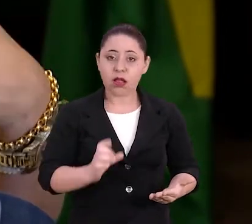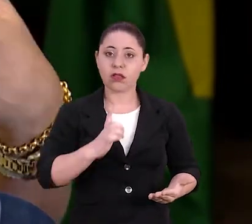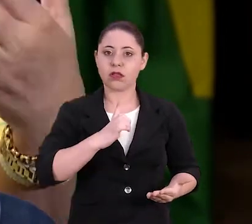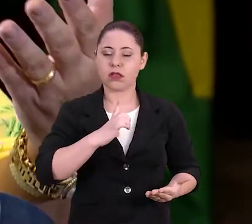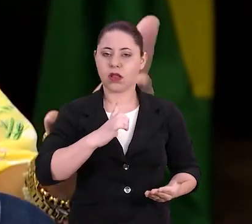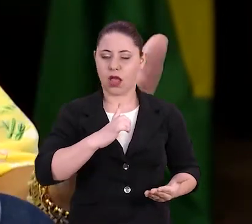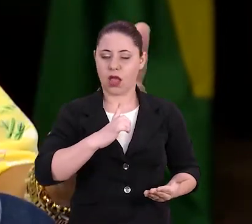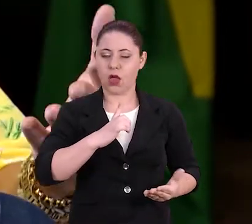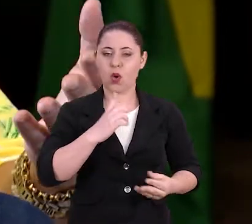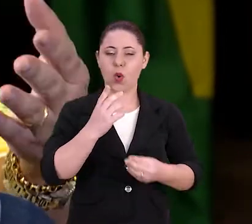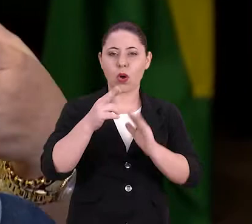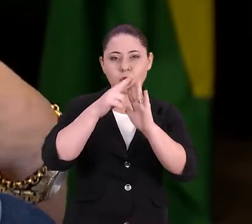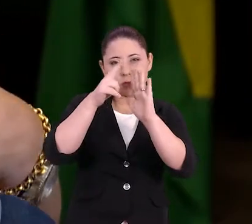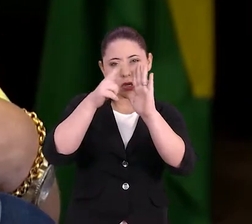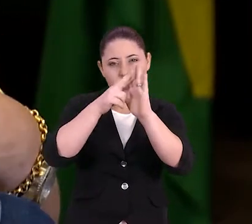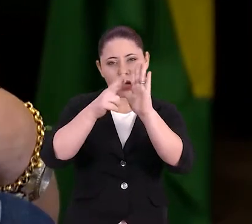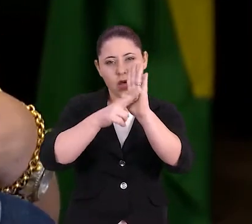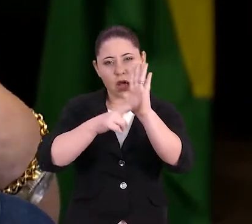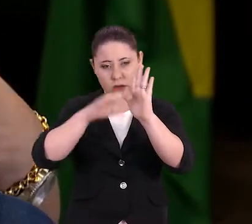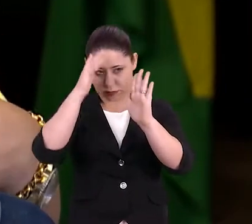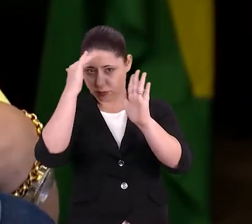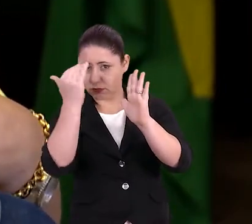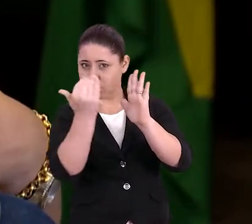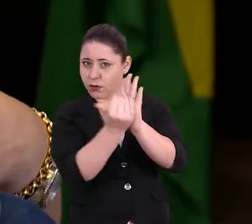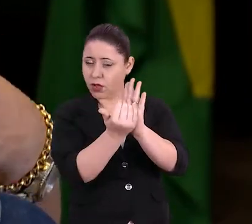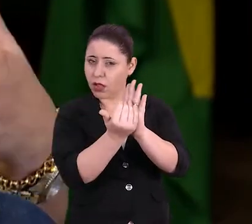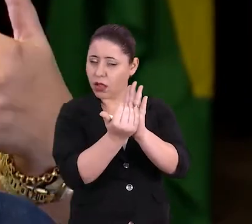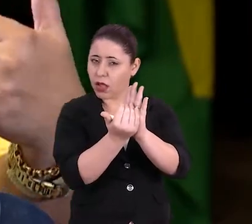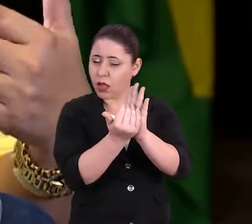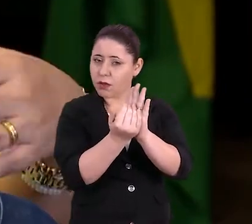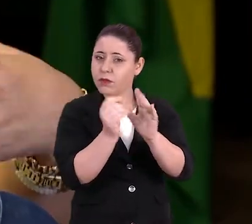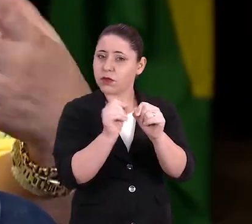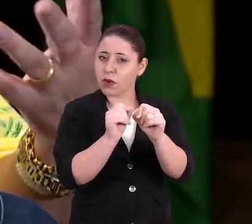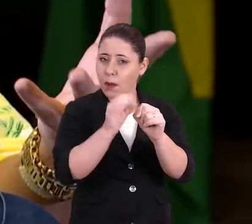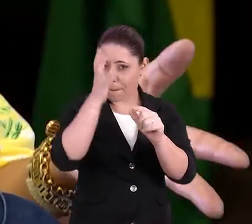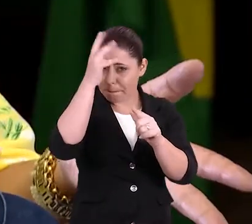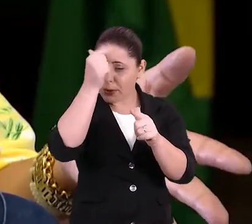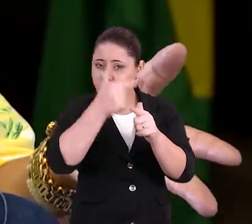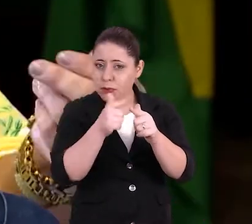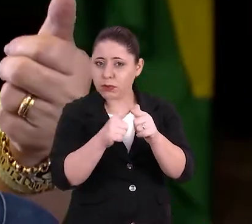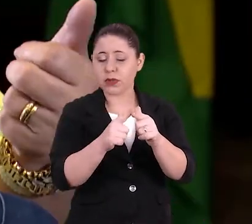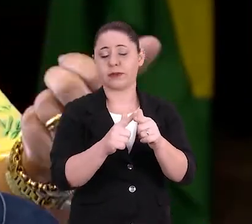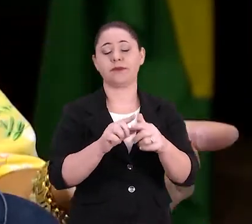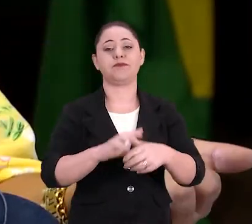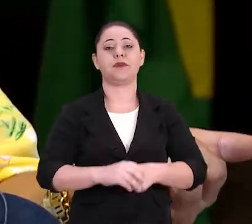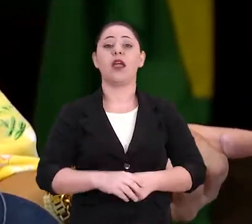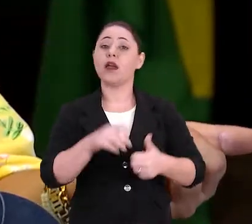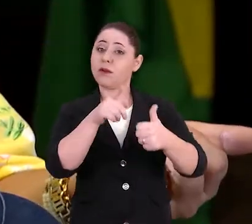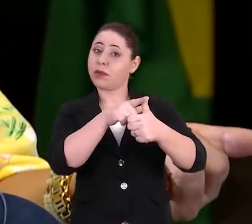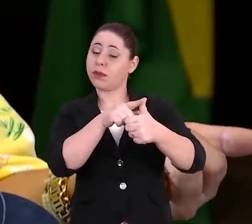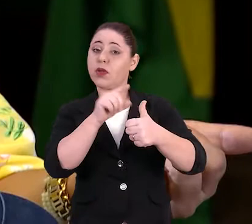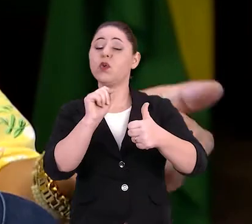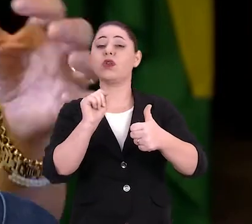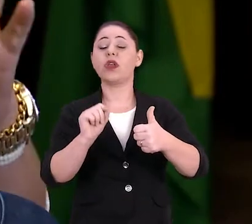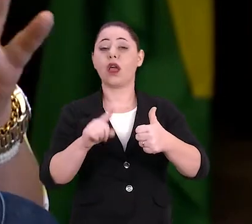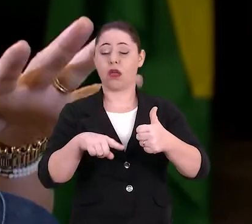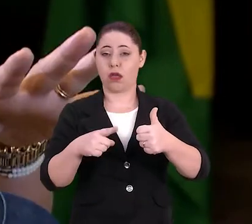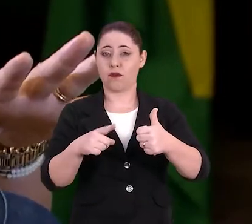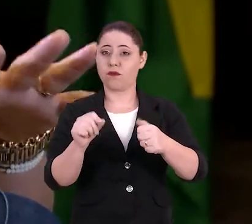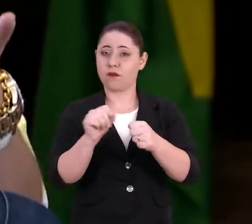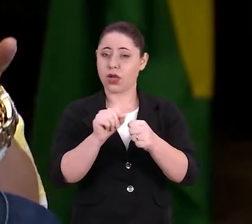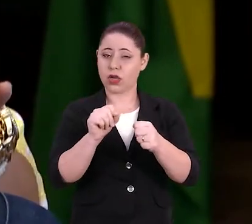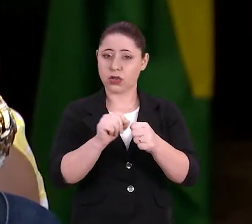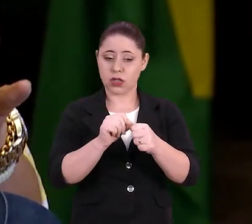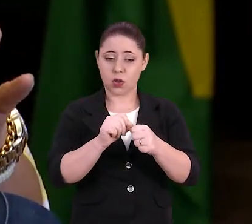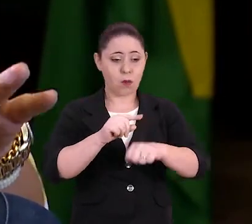um protocolo de procedimentos para corrigir o problema, que a gente denomina contingência. O primeiro procedimento que a gente